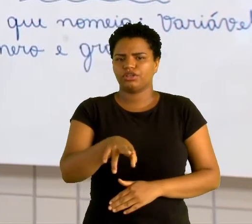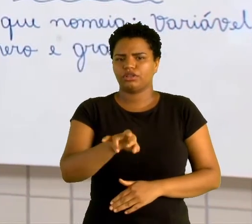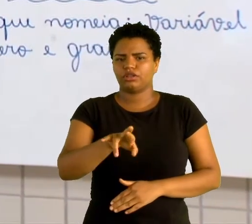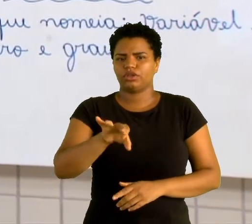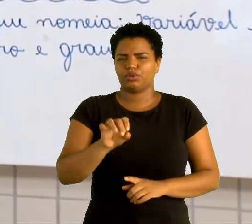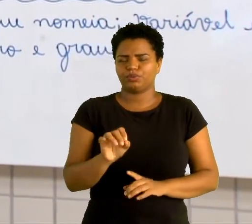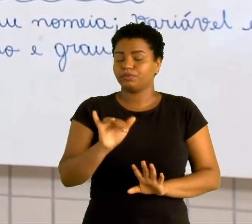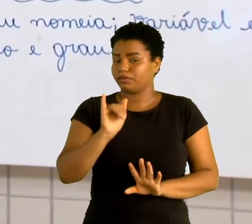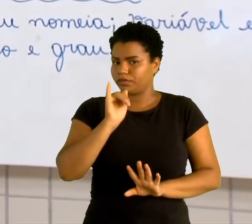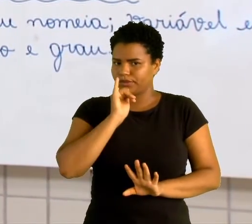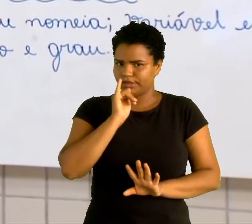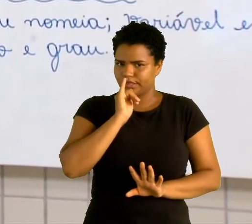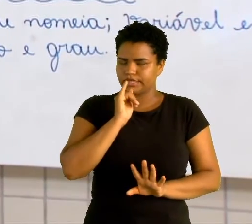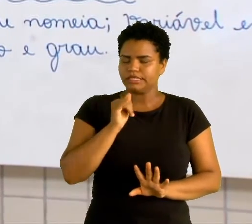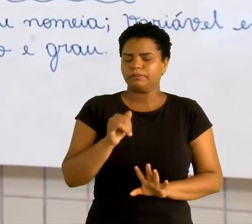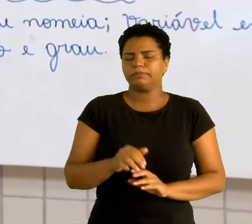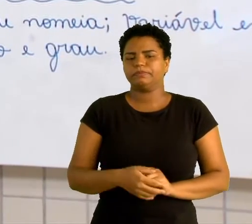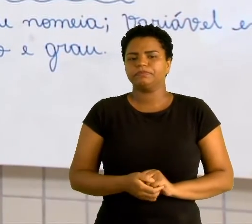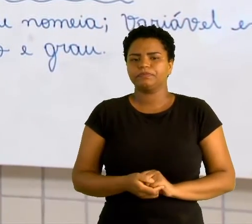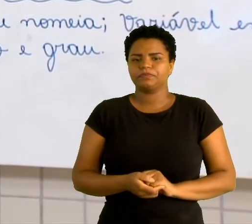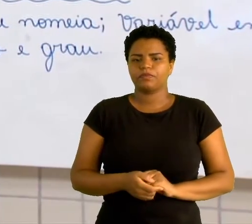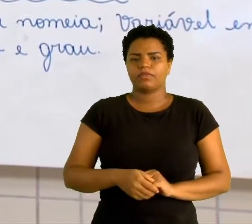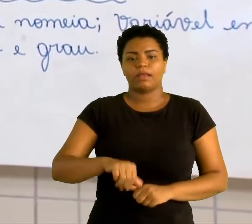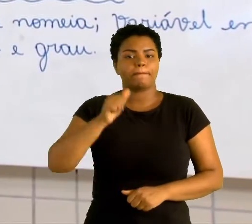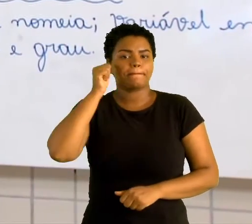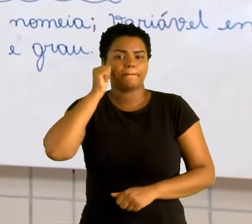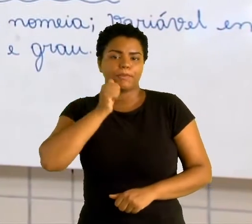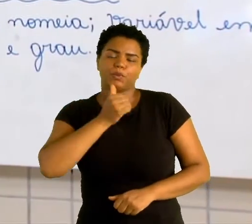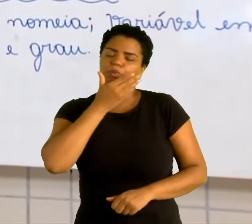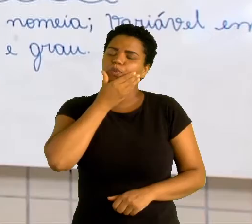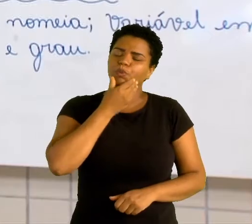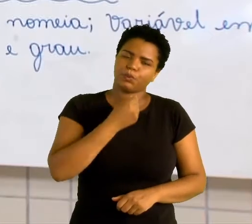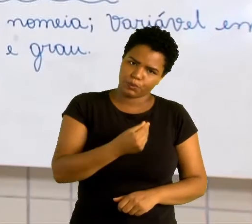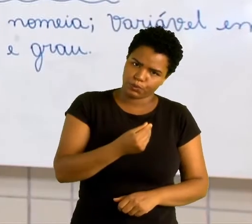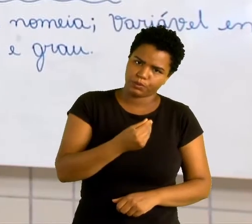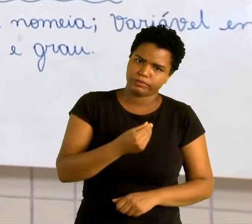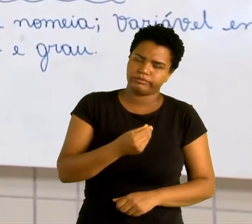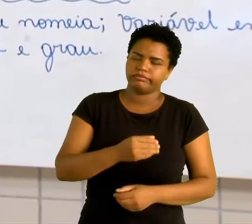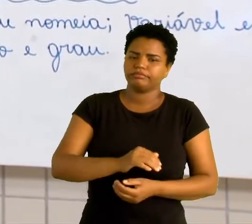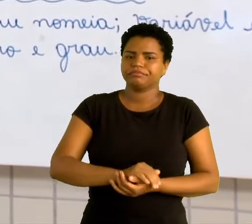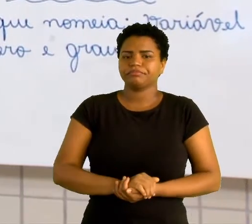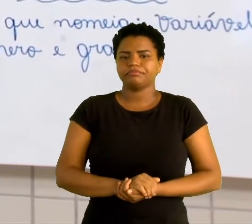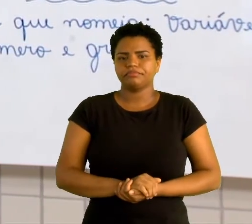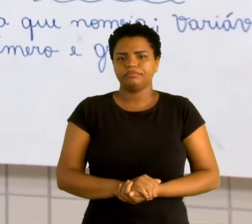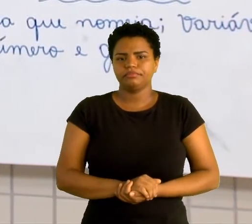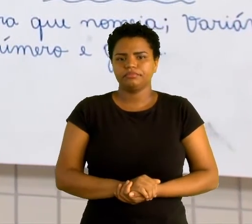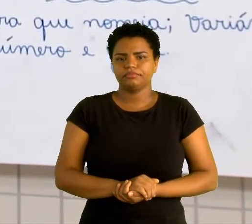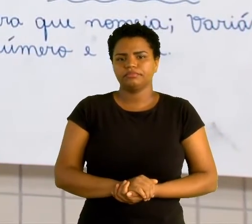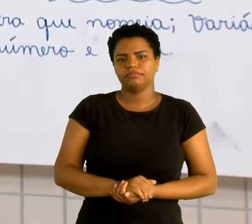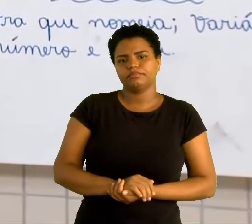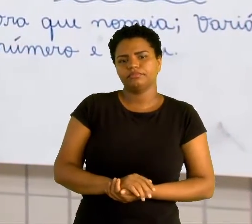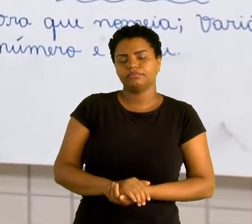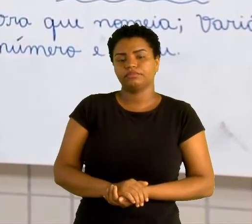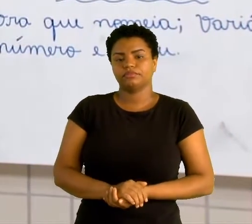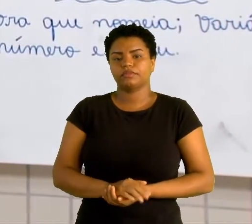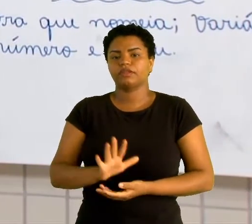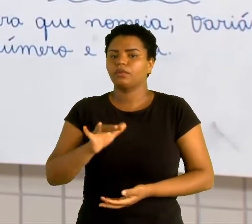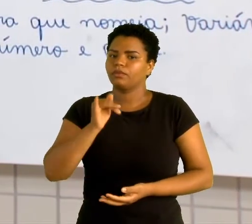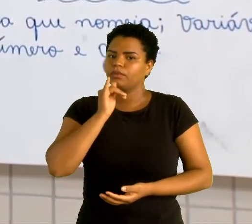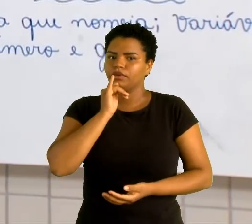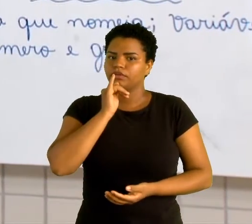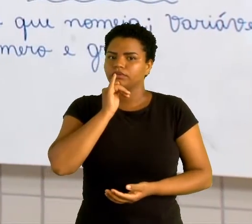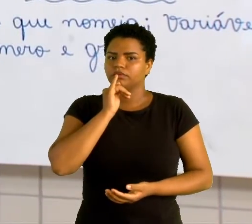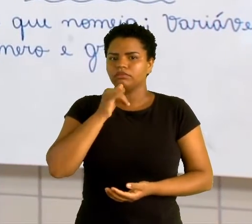significa dizer que ele vai ser do gênero masculino ou do gênero feminino. Homem, mulher